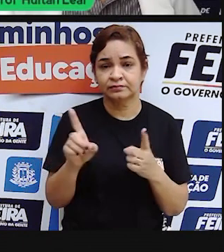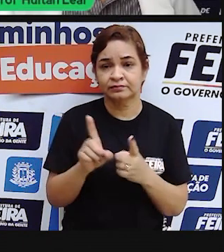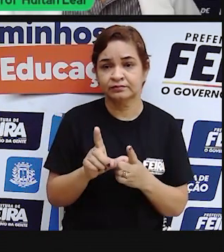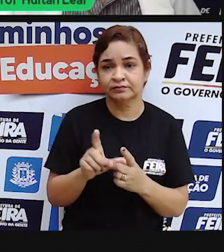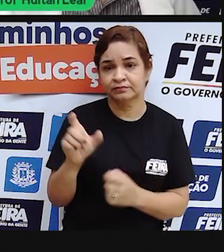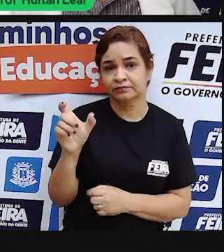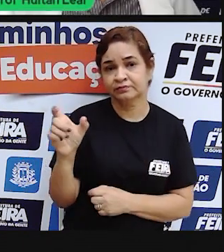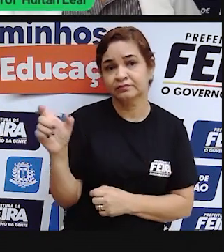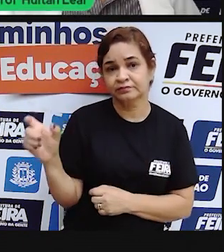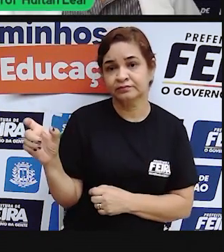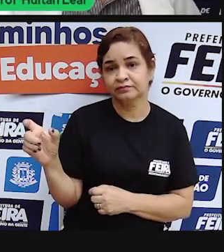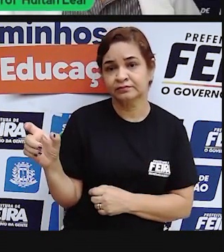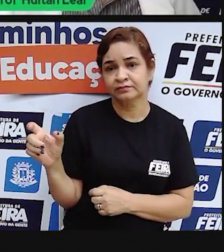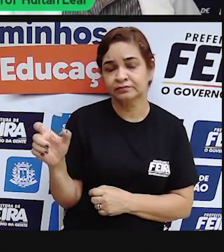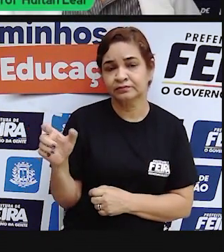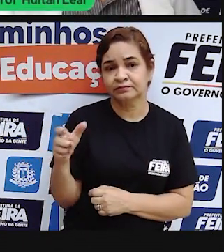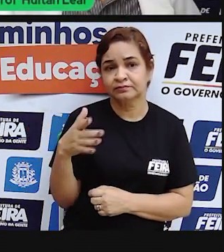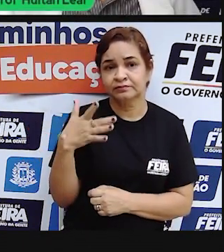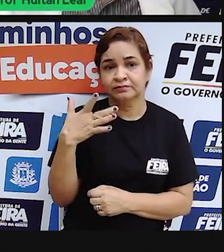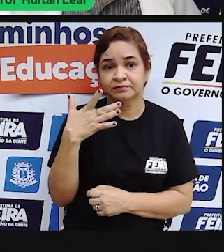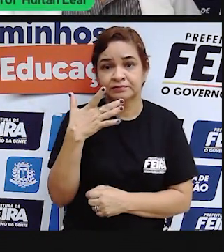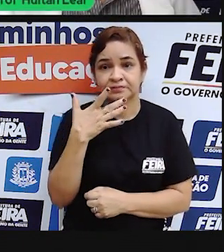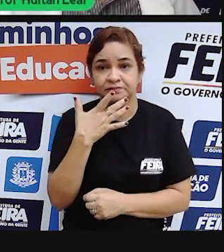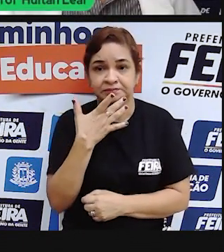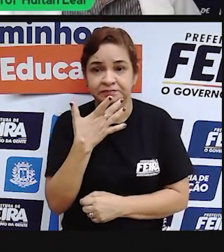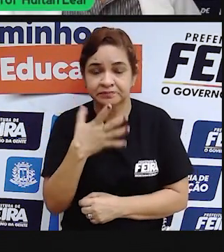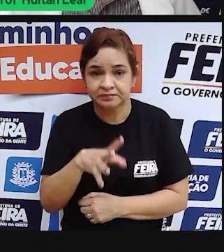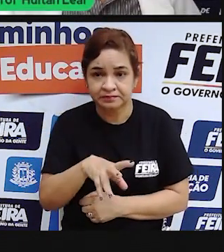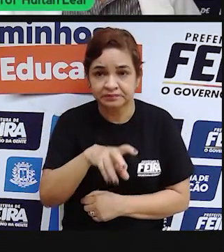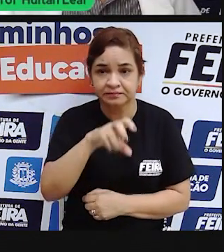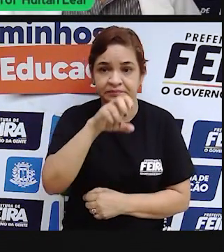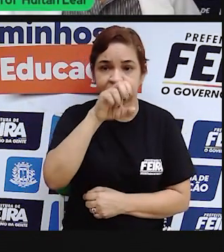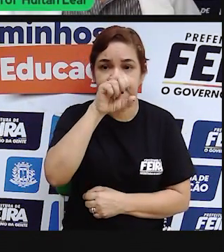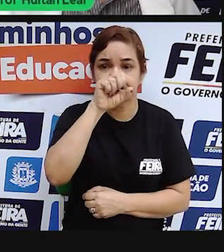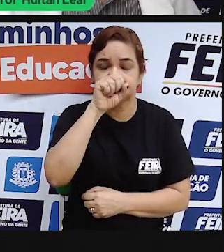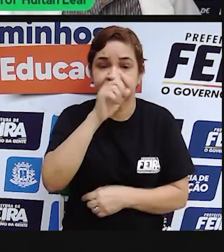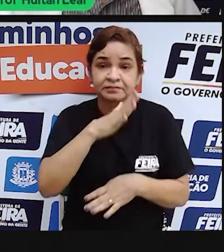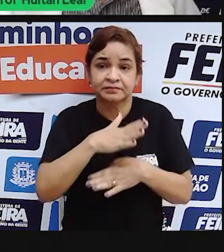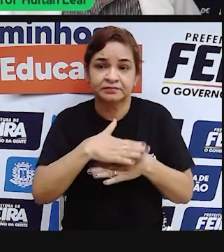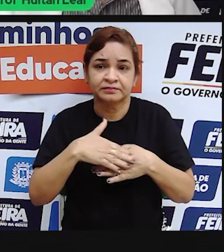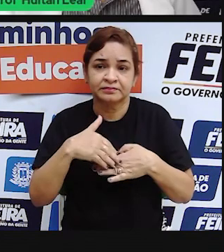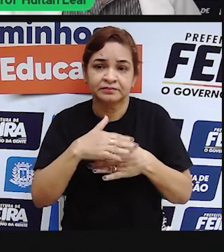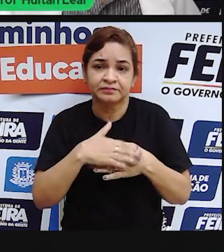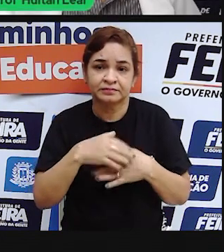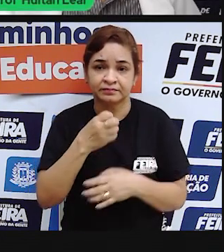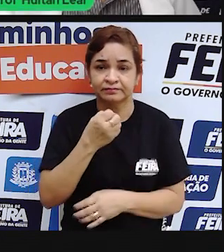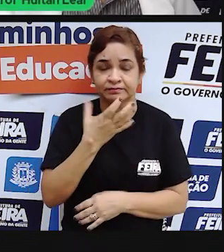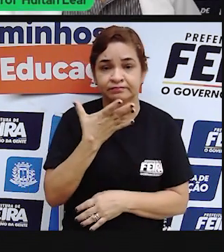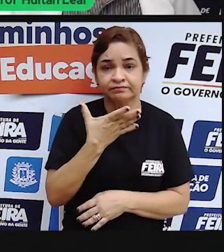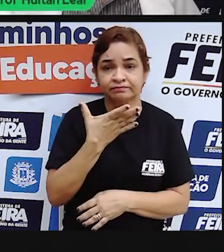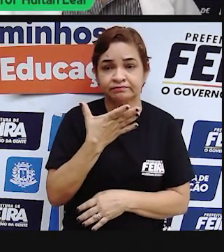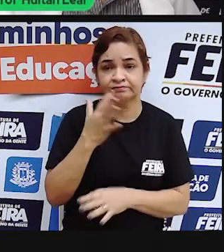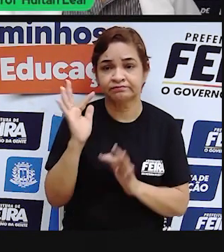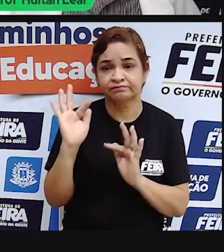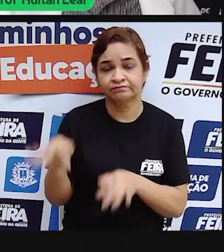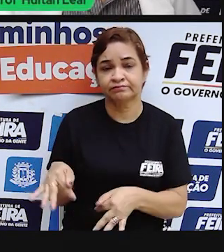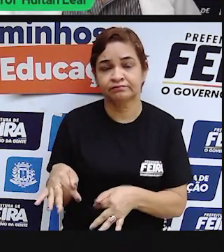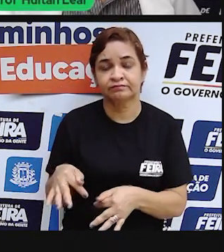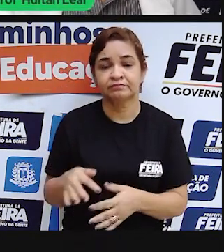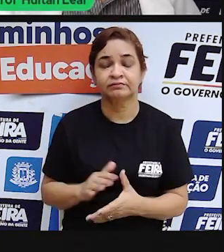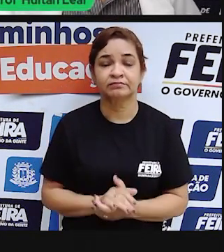esses aqui: gosto, cheiro, carinho, bem e